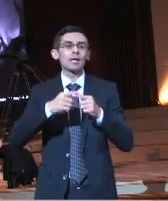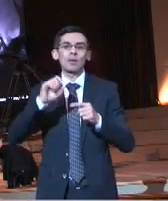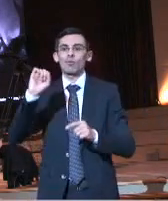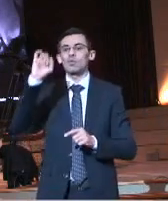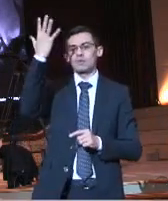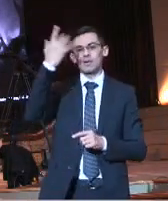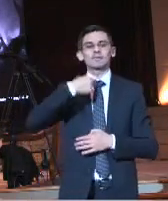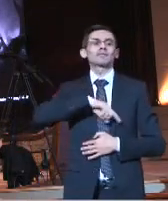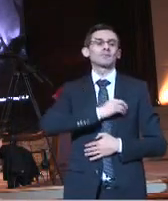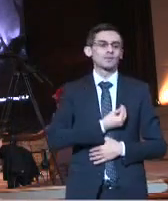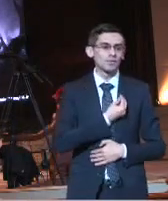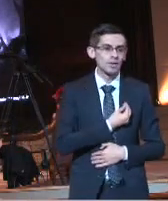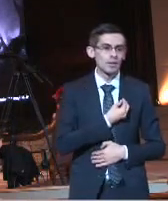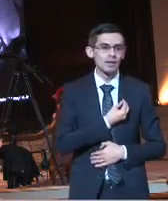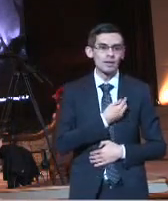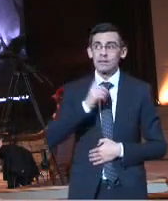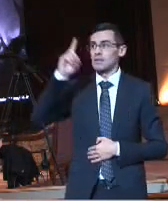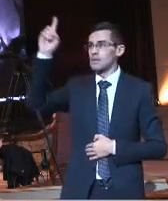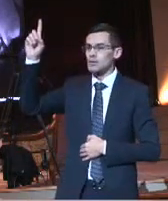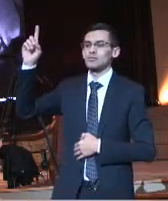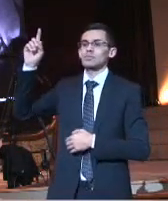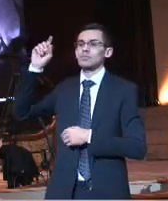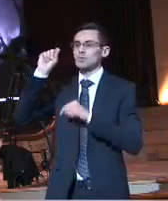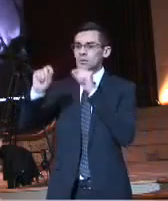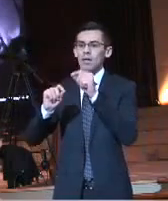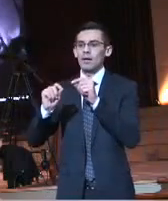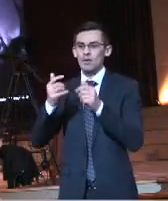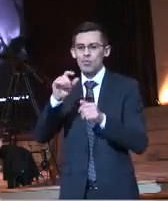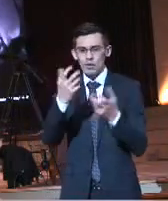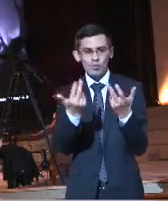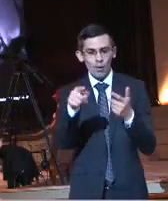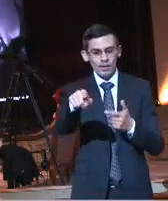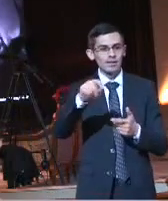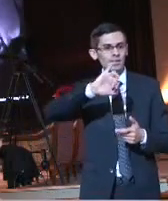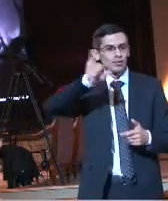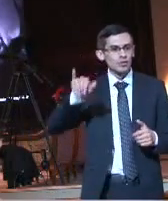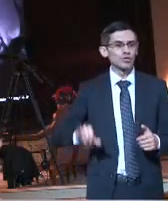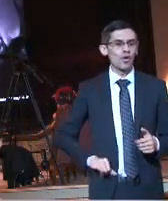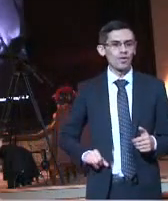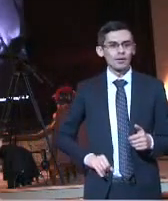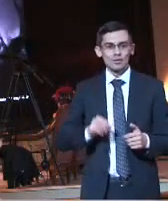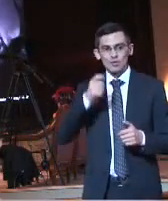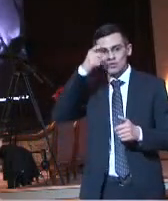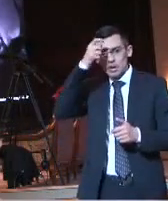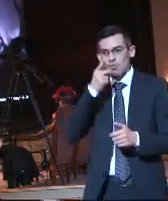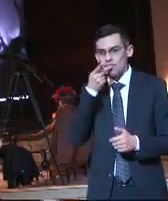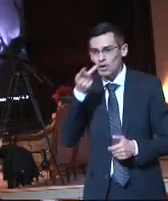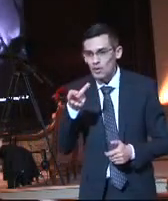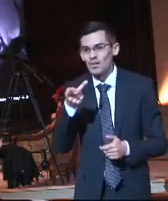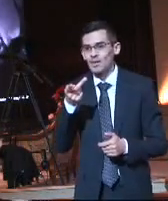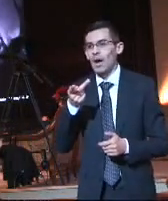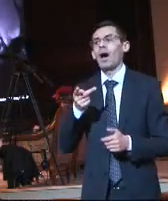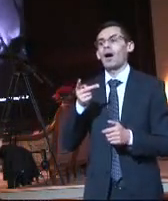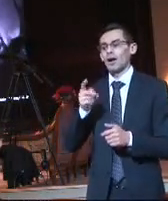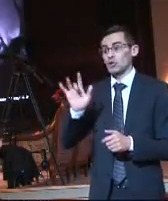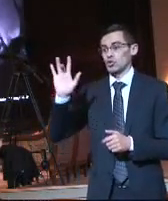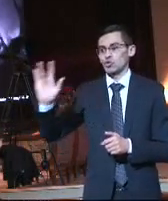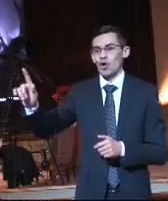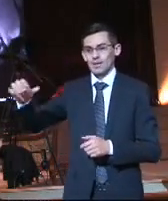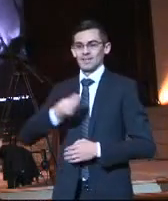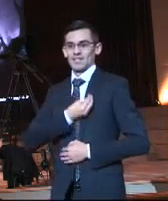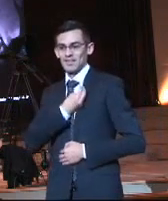permissão para o inimigo fazer algumas coisas e interferir na nossa vida, porque talvez essa seja uma das grandes